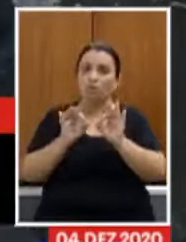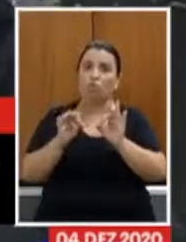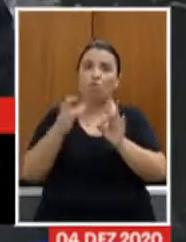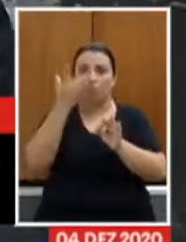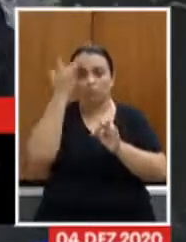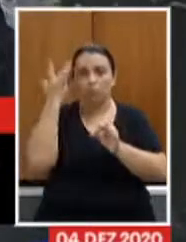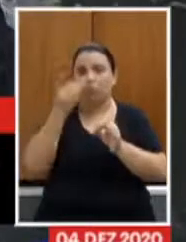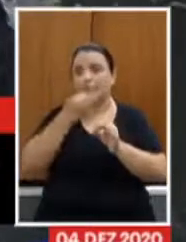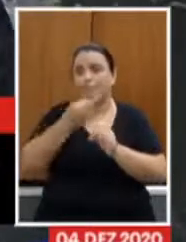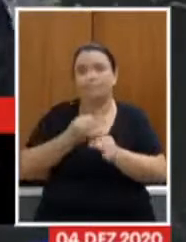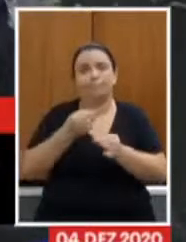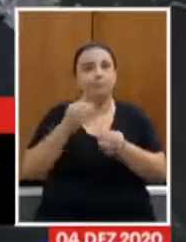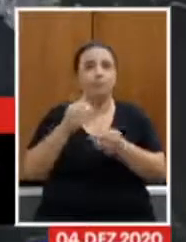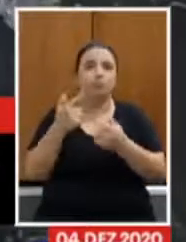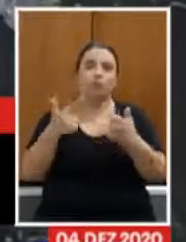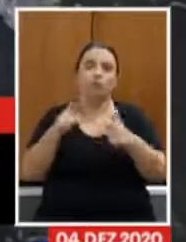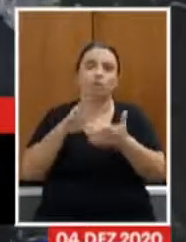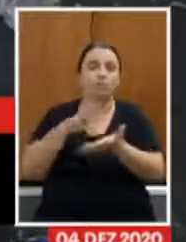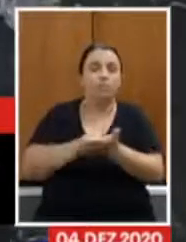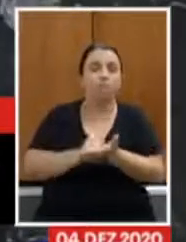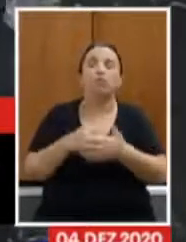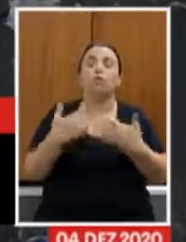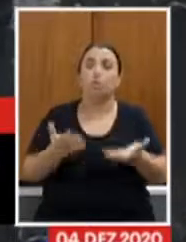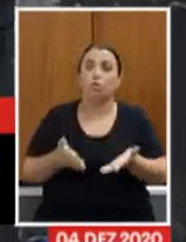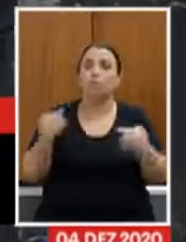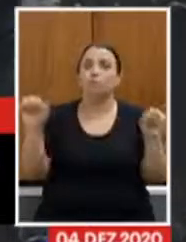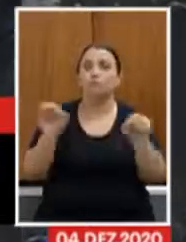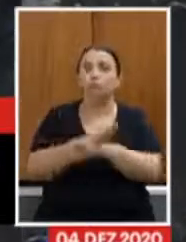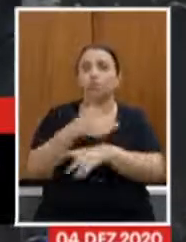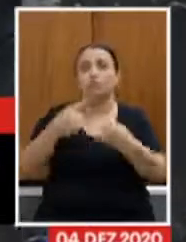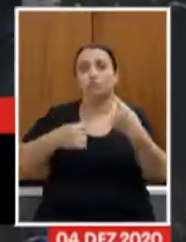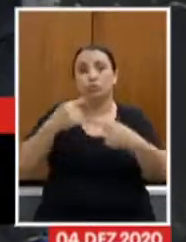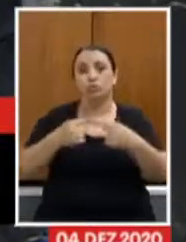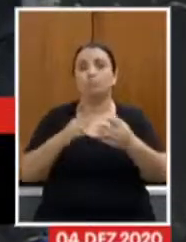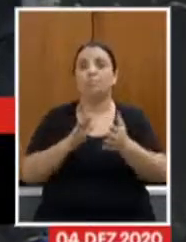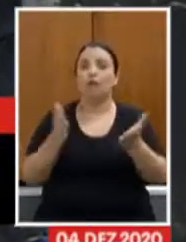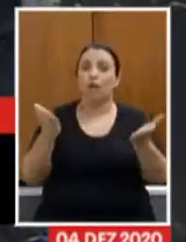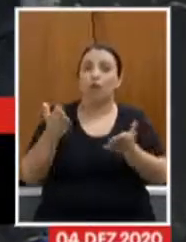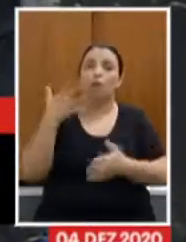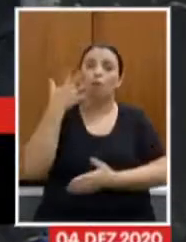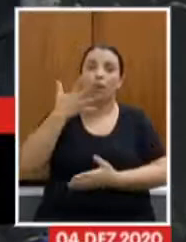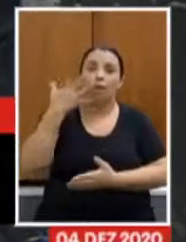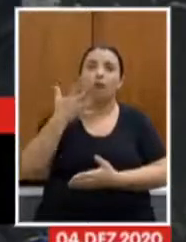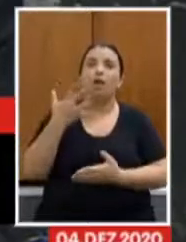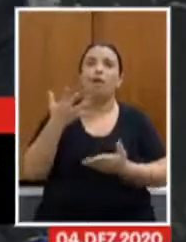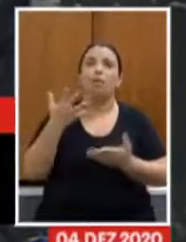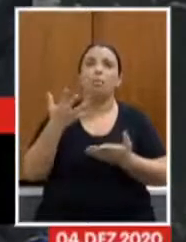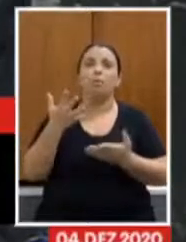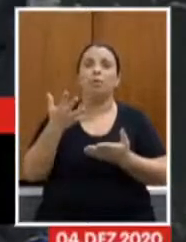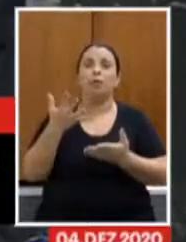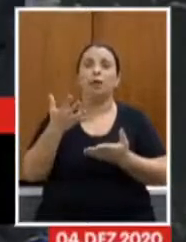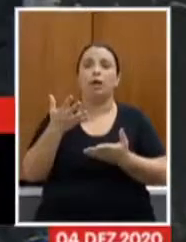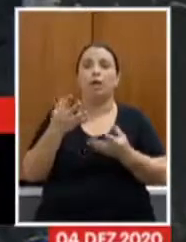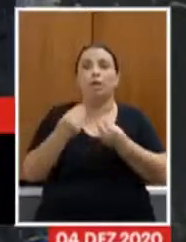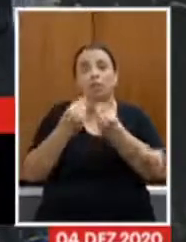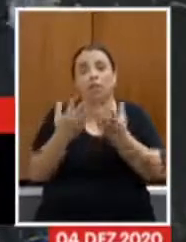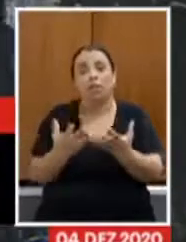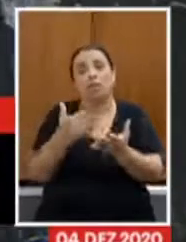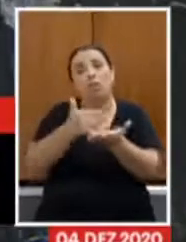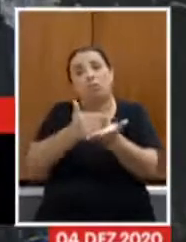inscritos, encerra-se a discussão. Com a palavra, para encaminhar a votação pelo prazo de 10